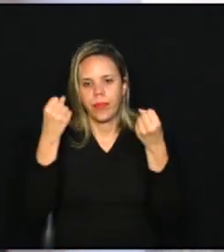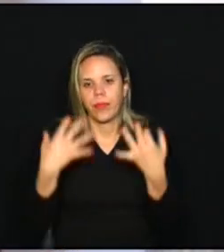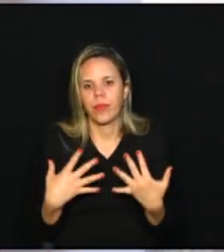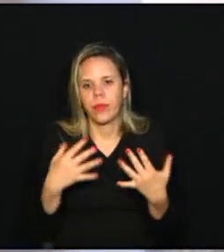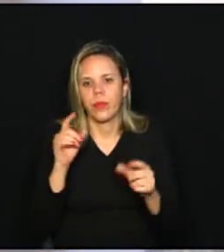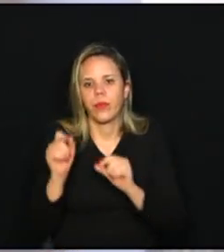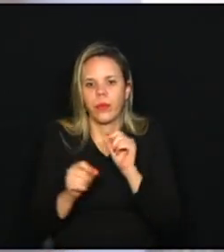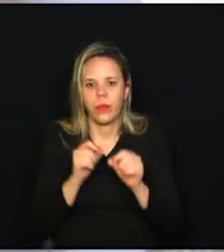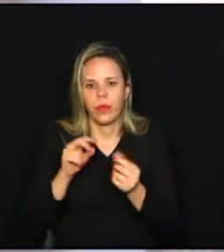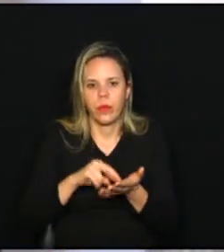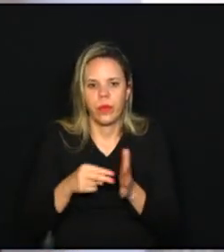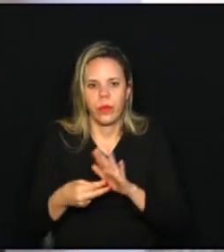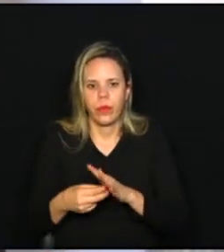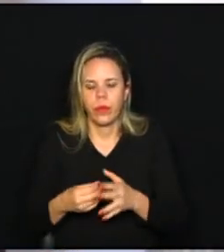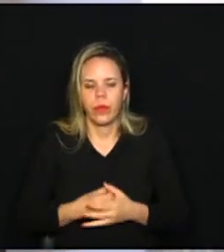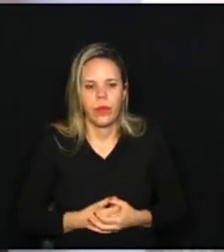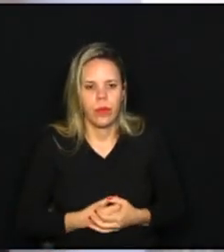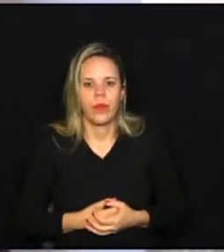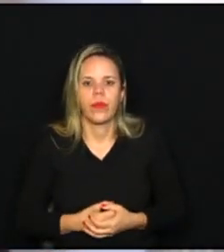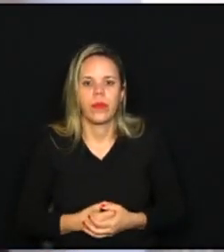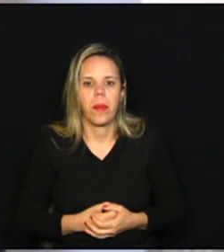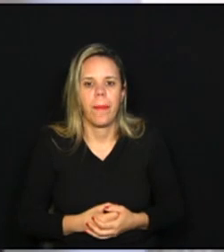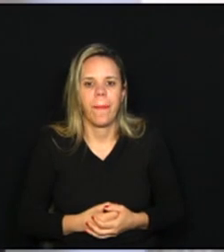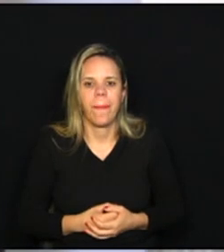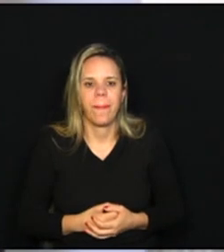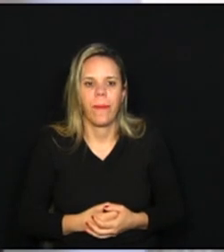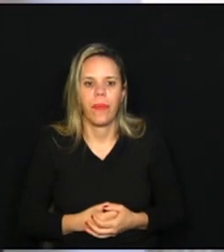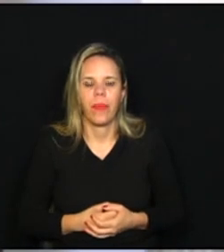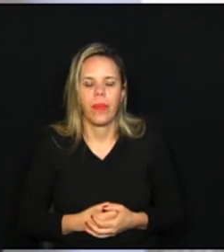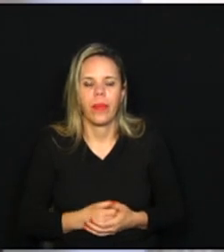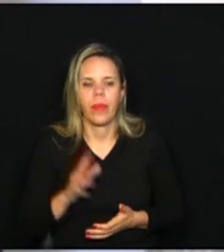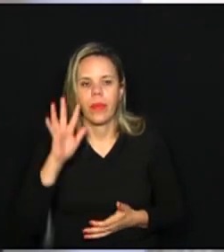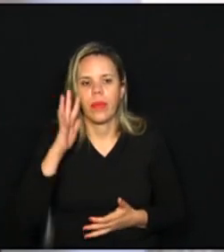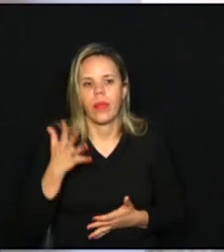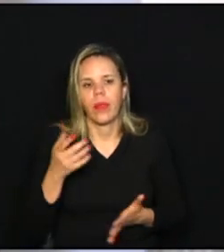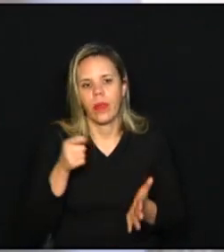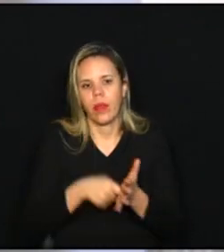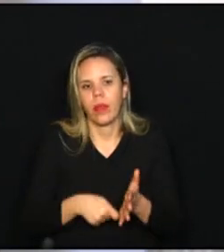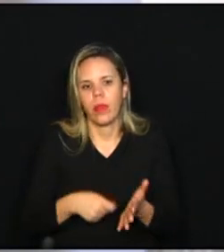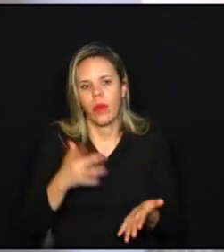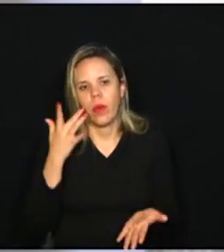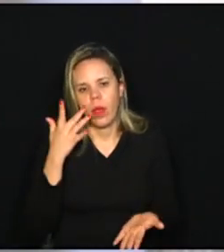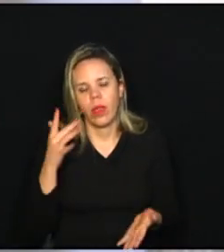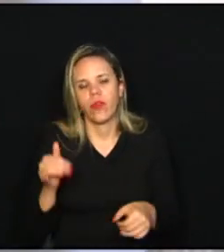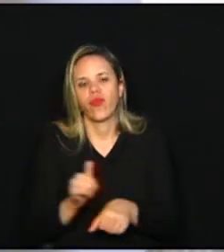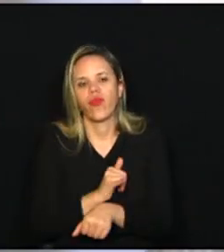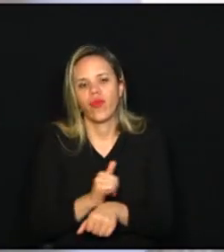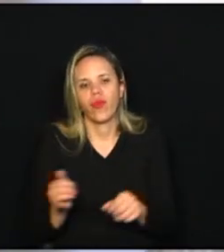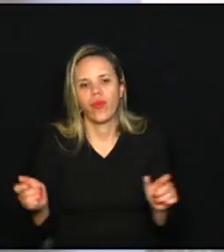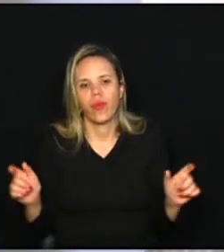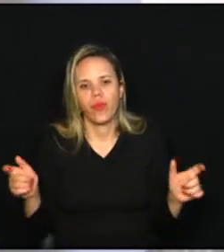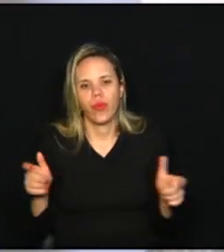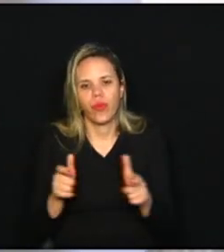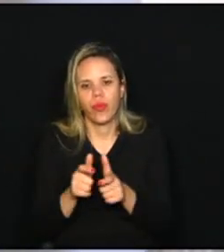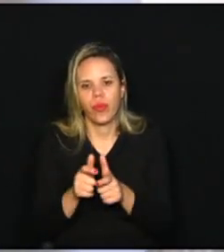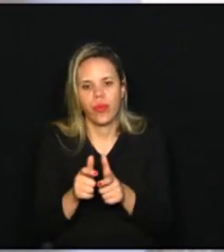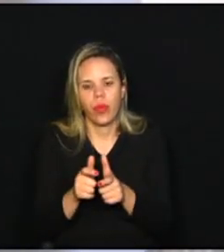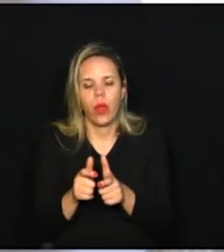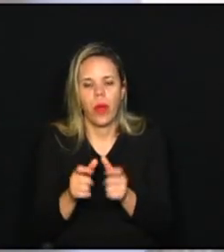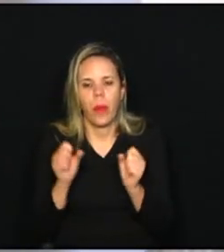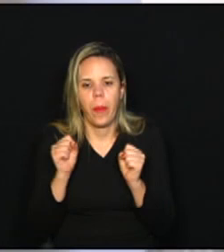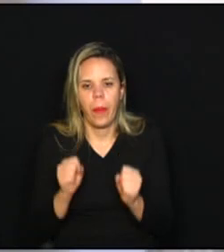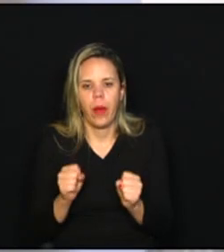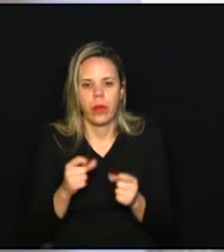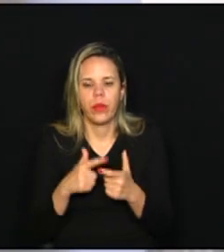que ele significava. E a saída, portanto, a meu ver, é diminuir aquilo que pode ser